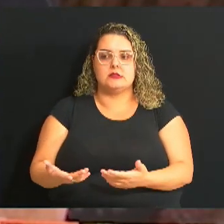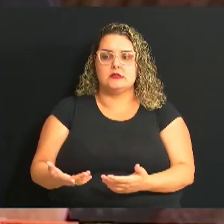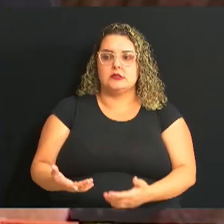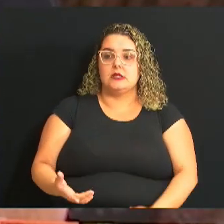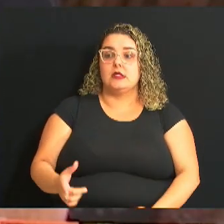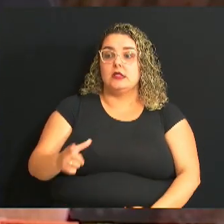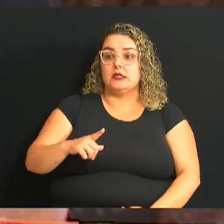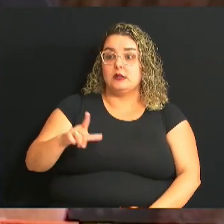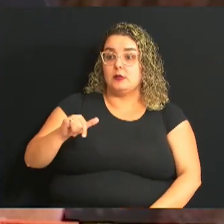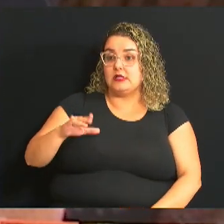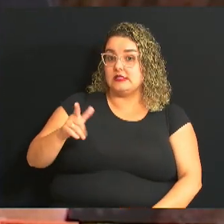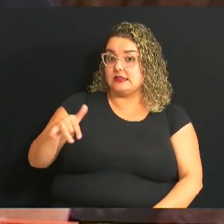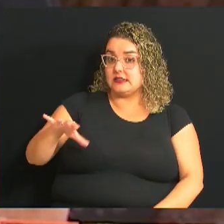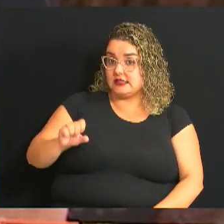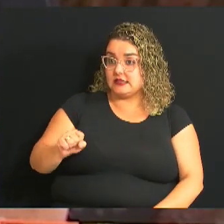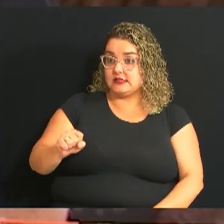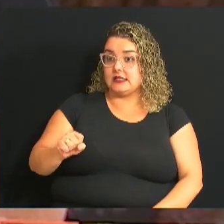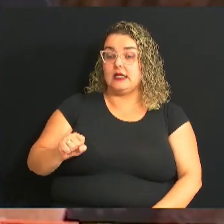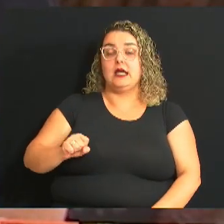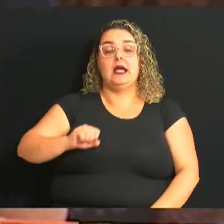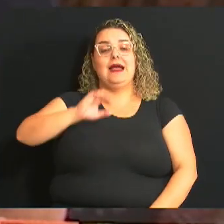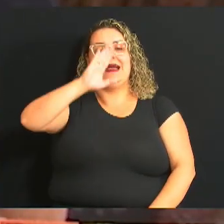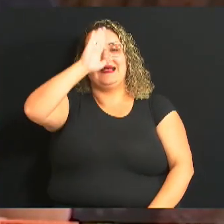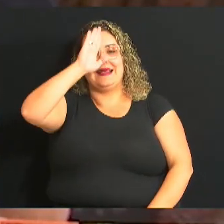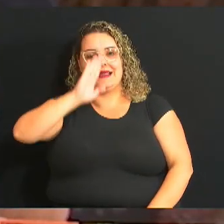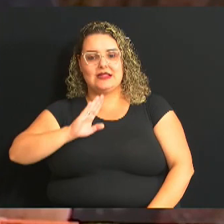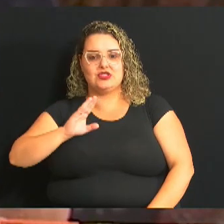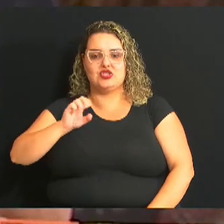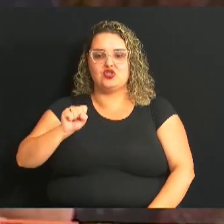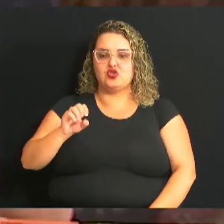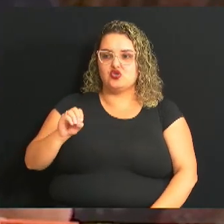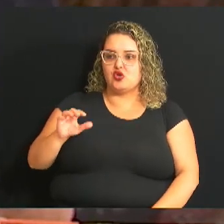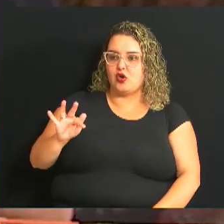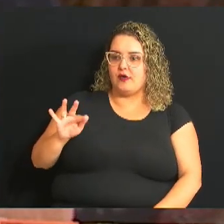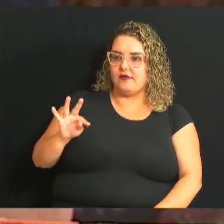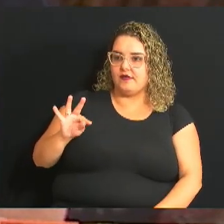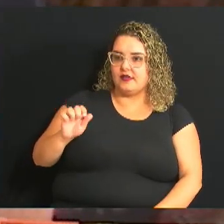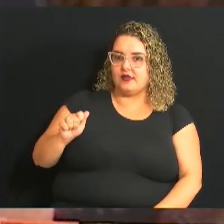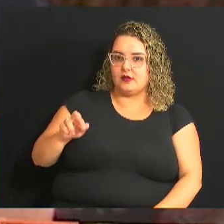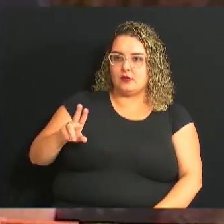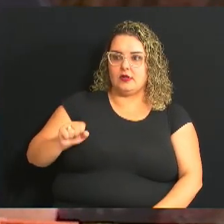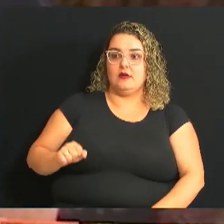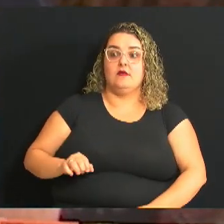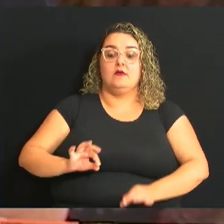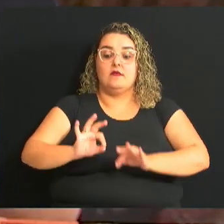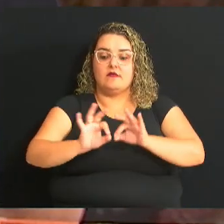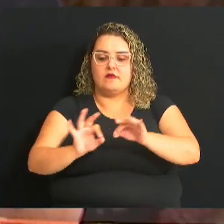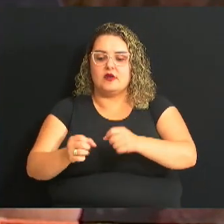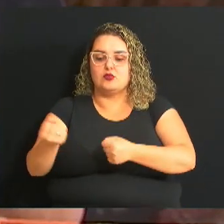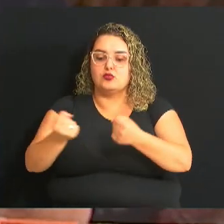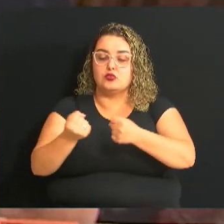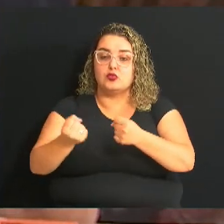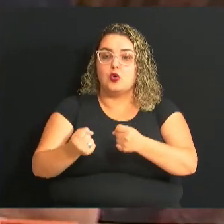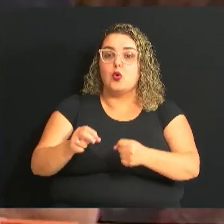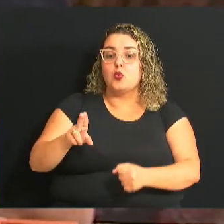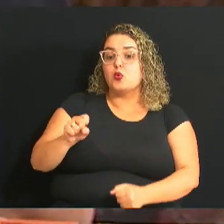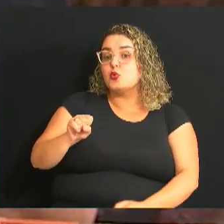de software para fazer o projeto do carro. Então eles vão desenhar e usinar e manufaturar esse carro. Então